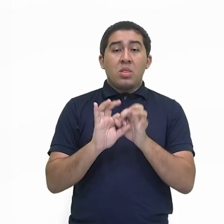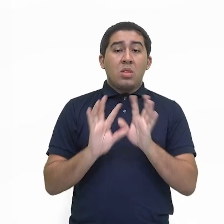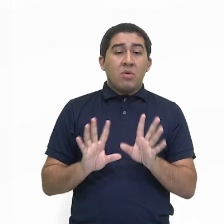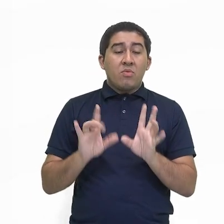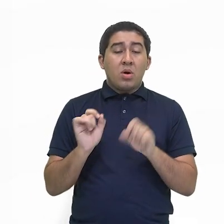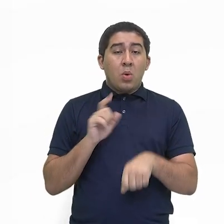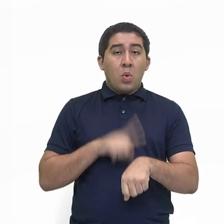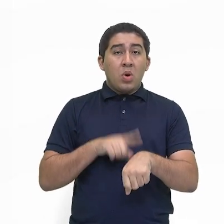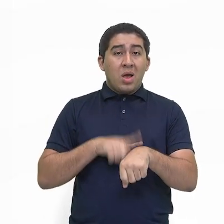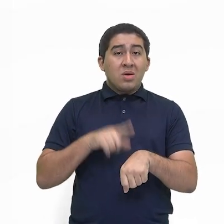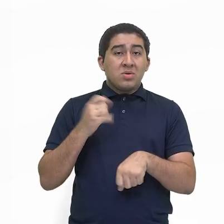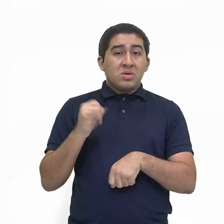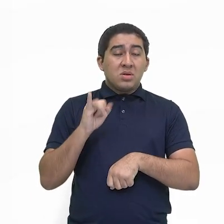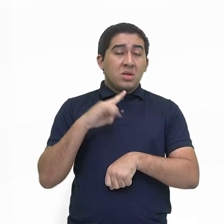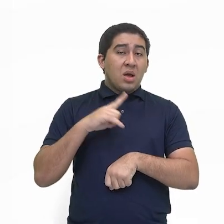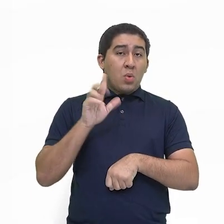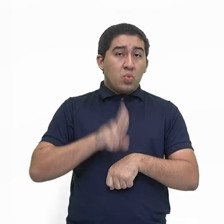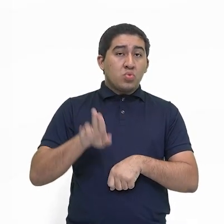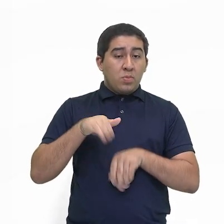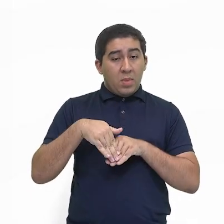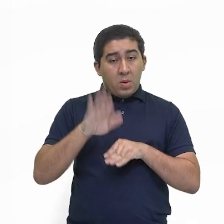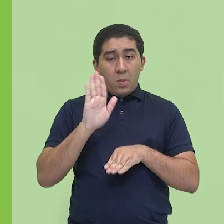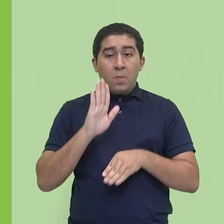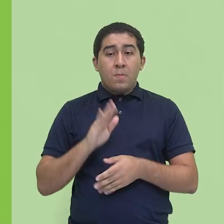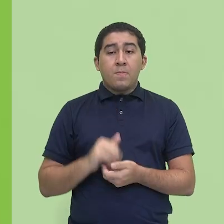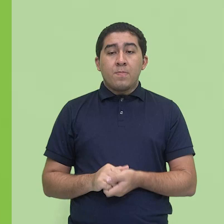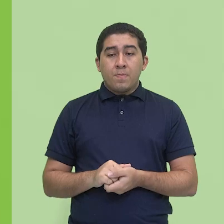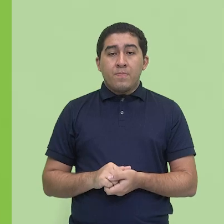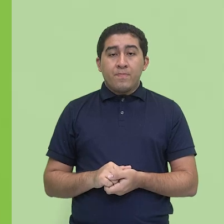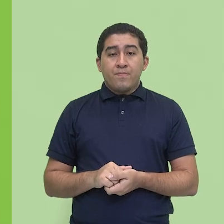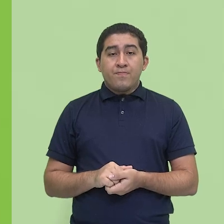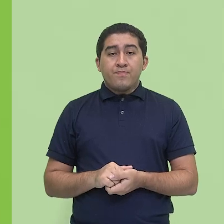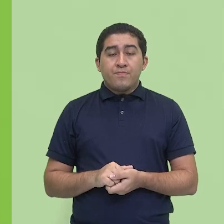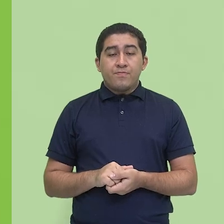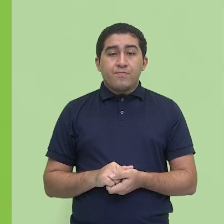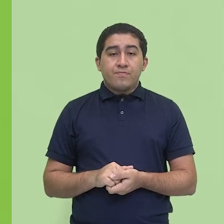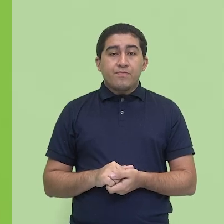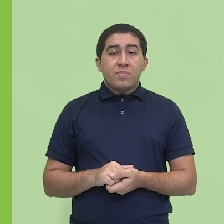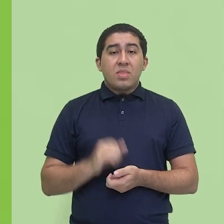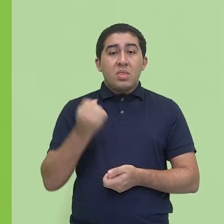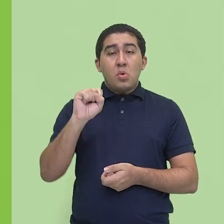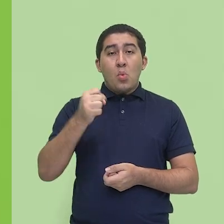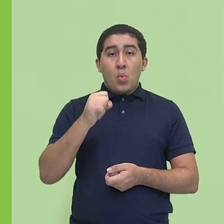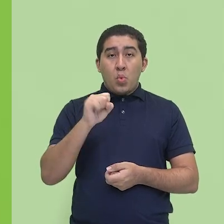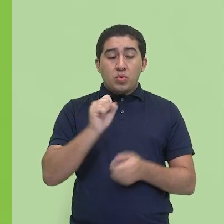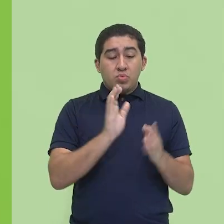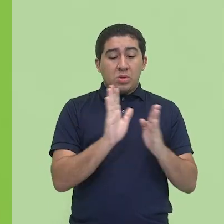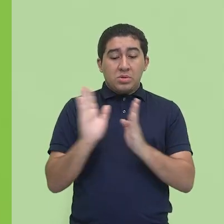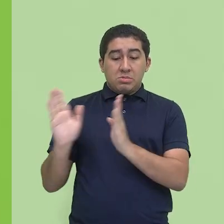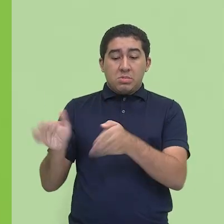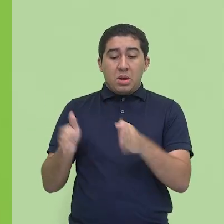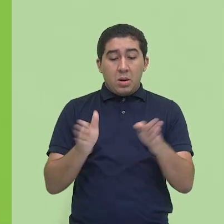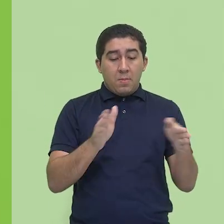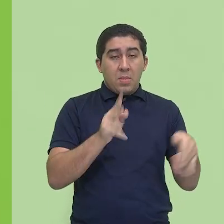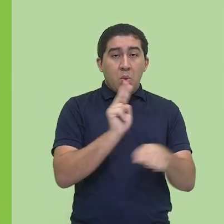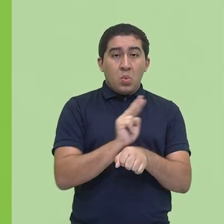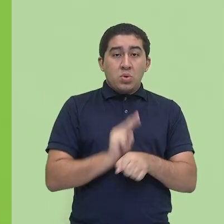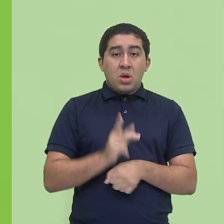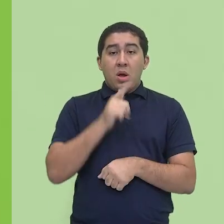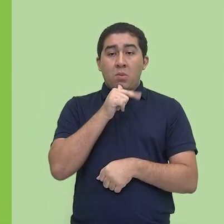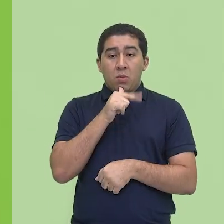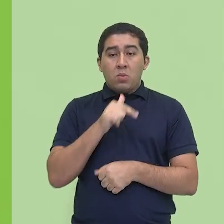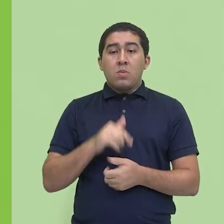em horário de maior demanda, né? Então aí, gente, as 8 etapas, né, desse tratamento da água,